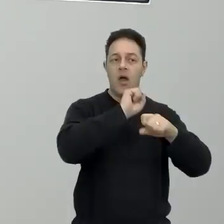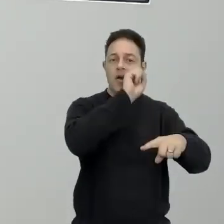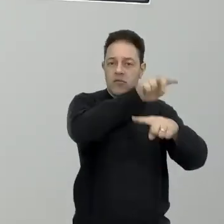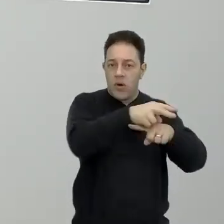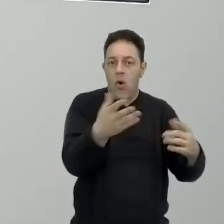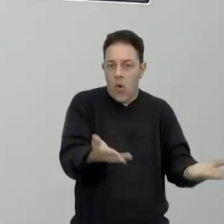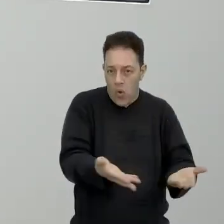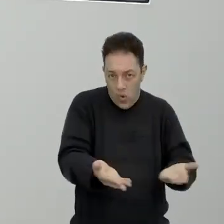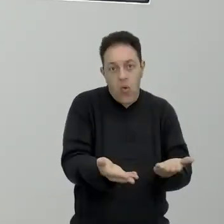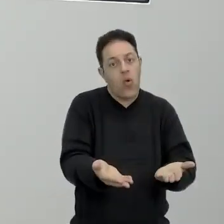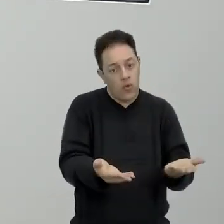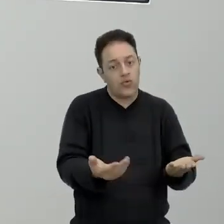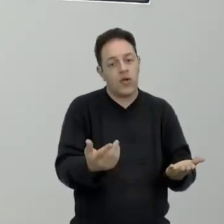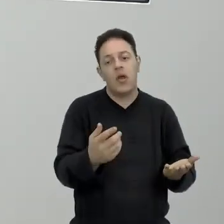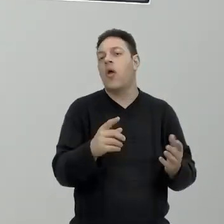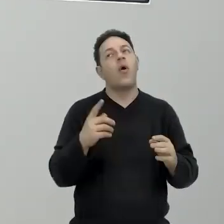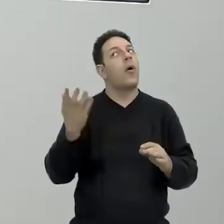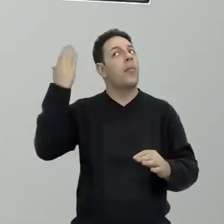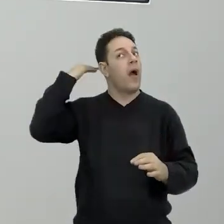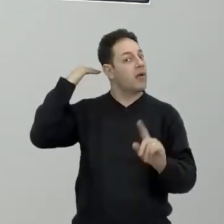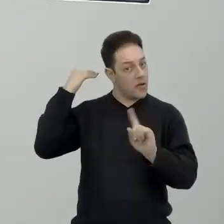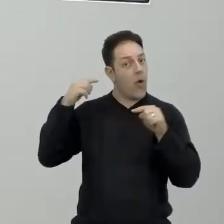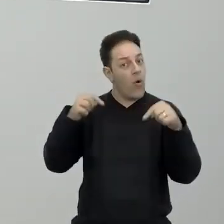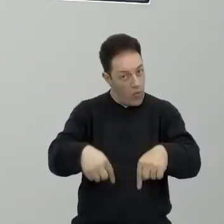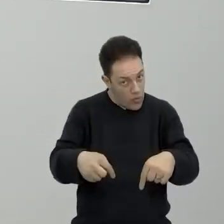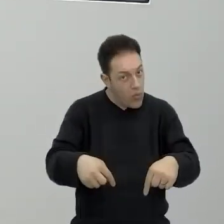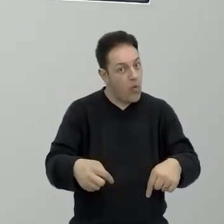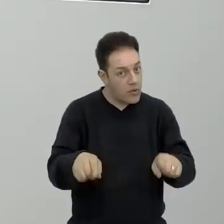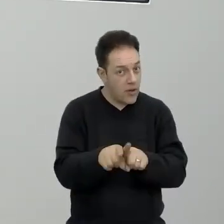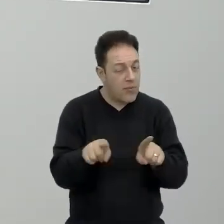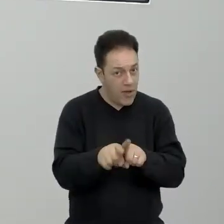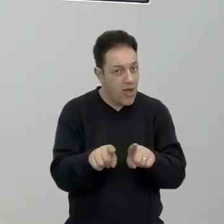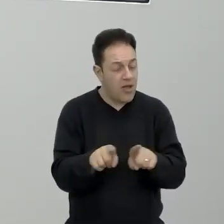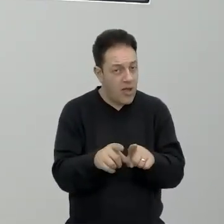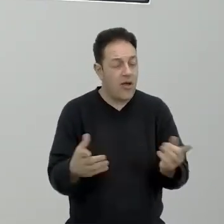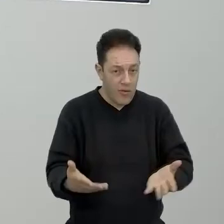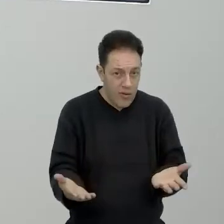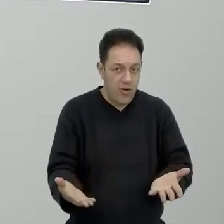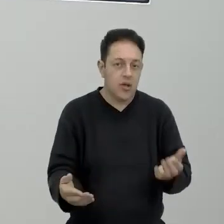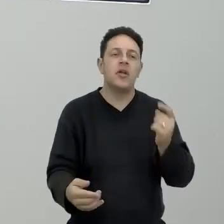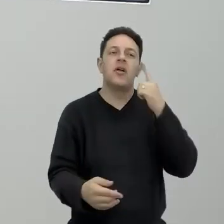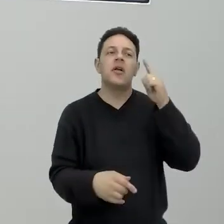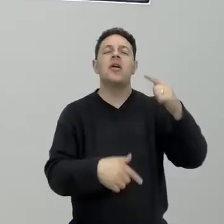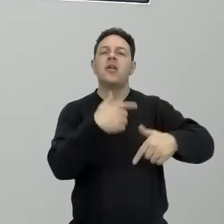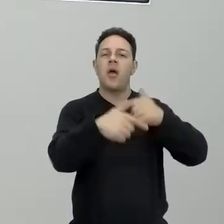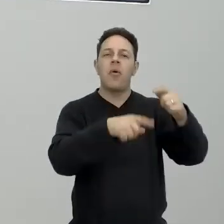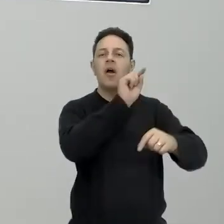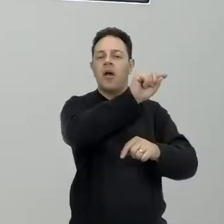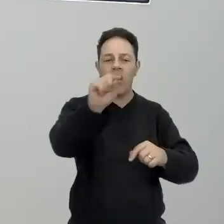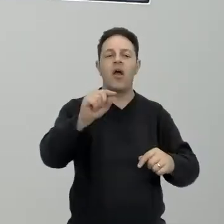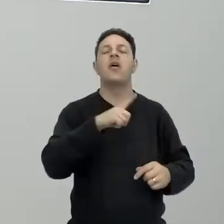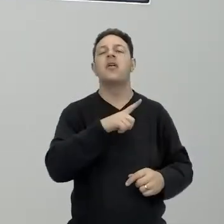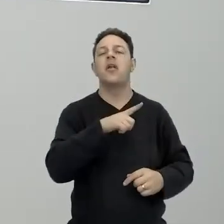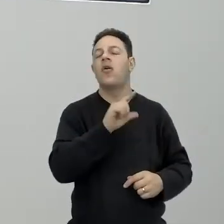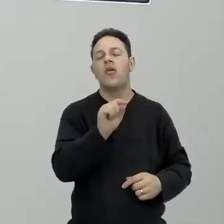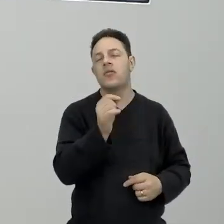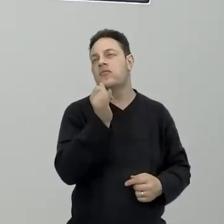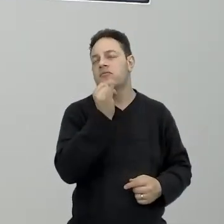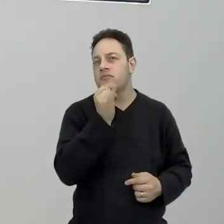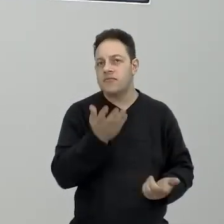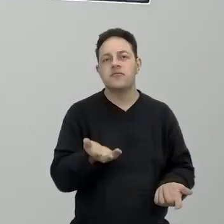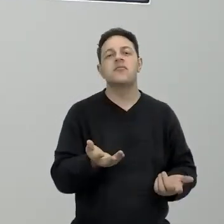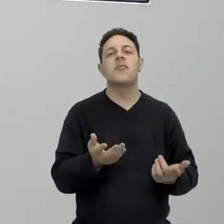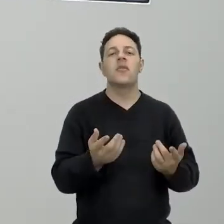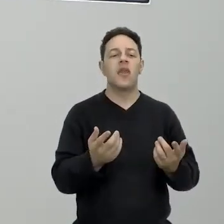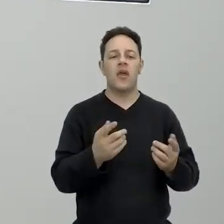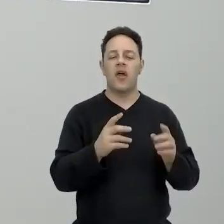atual, então nós estamos falando não agora do passado e sim do presente, ele também reverbera, né? Ele também tem